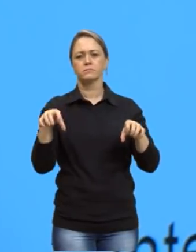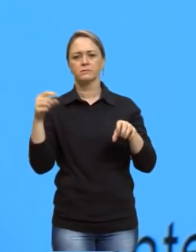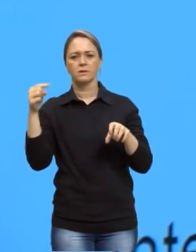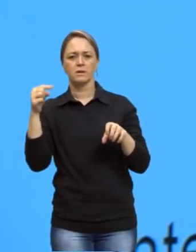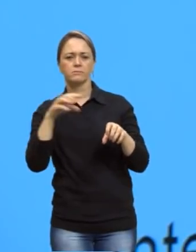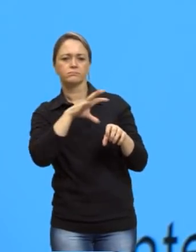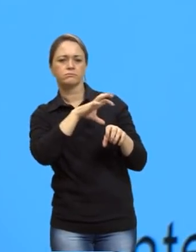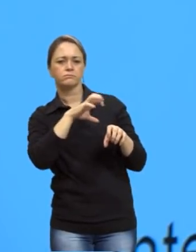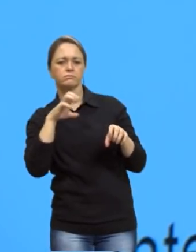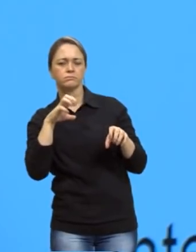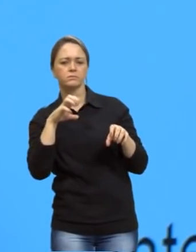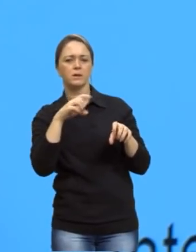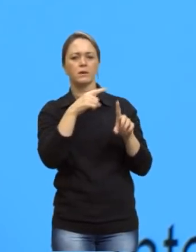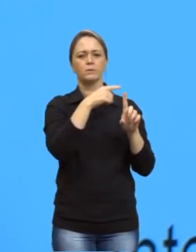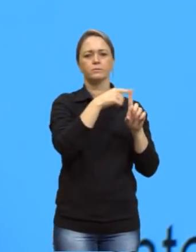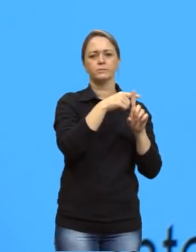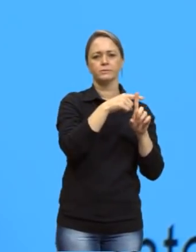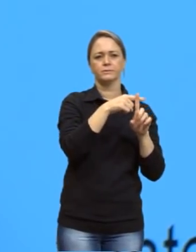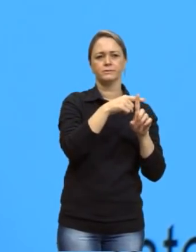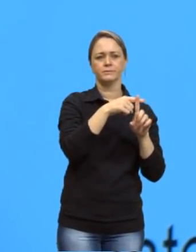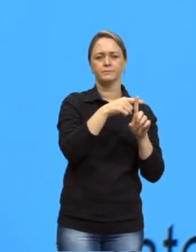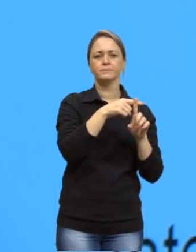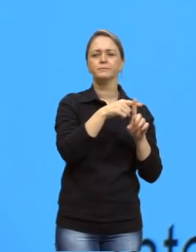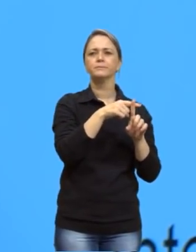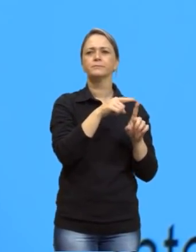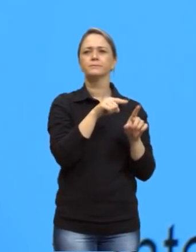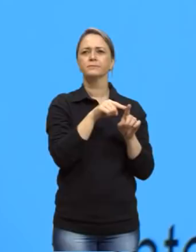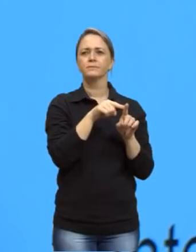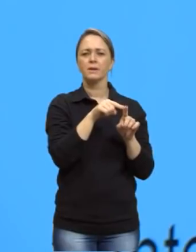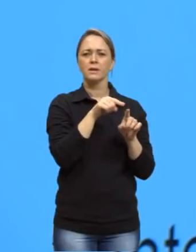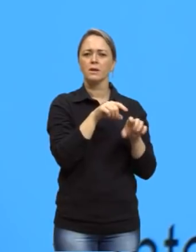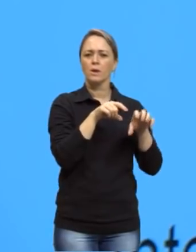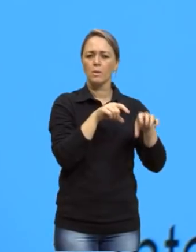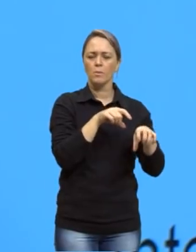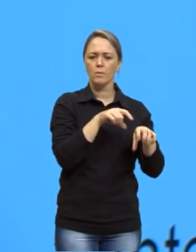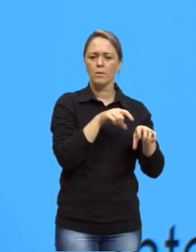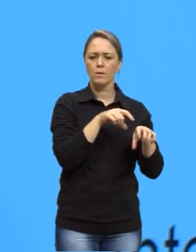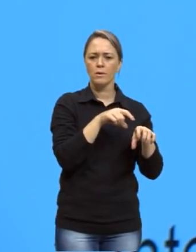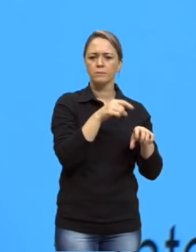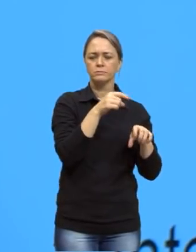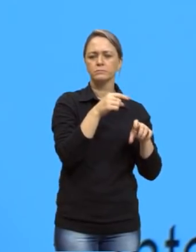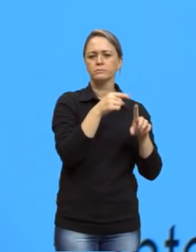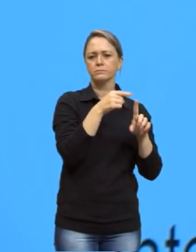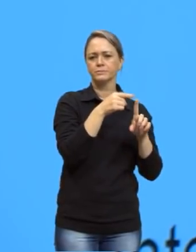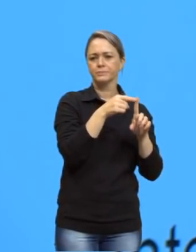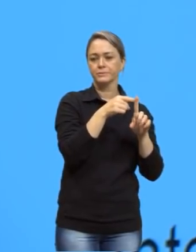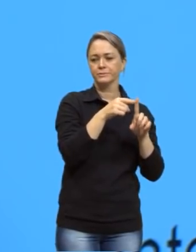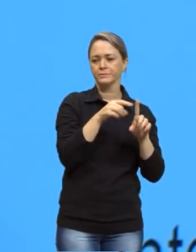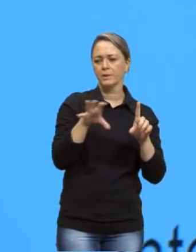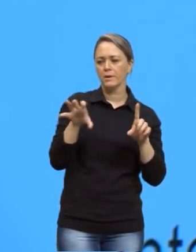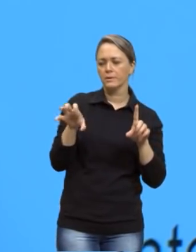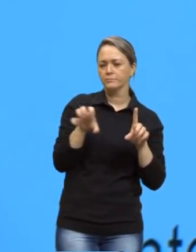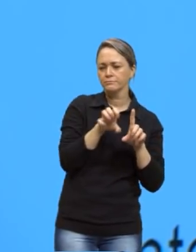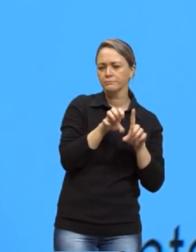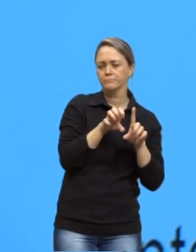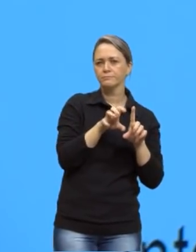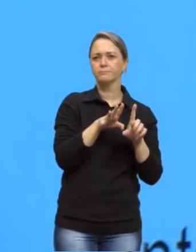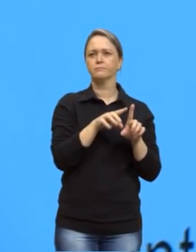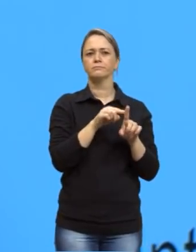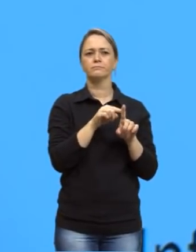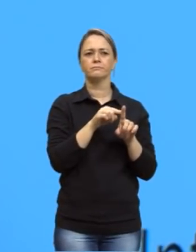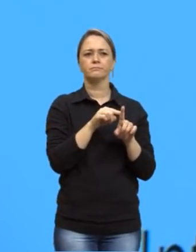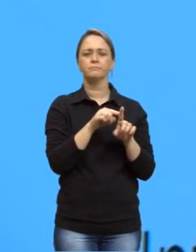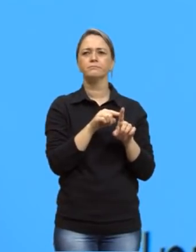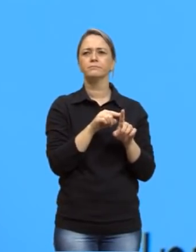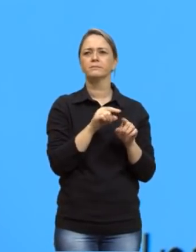positivo e o polo negativo vai ser atraído pelo polo positivo aqui em baixo então aqui eu tenho